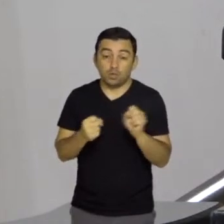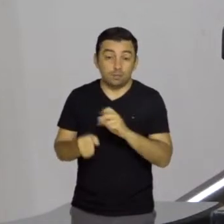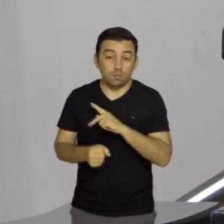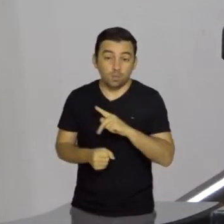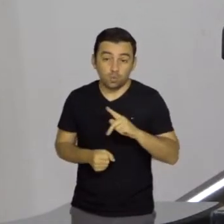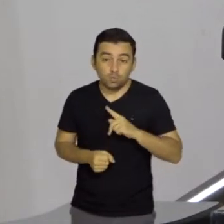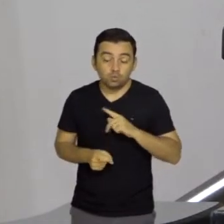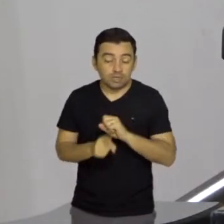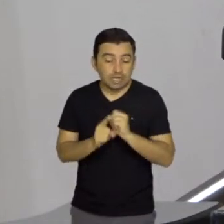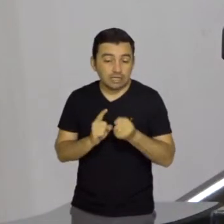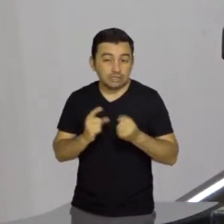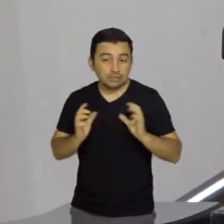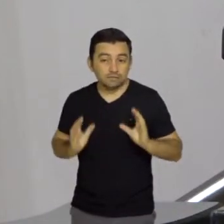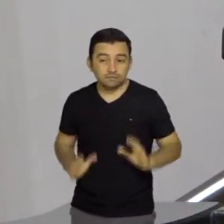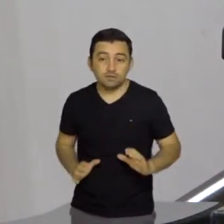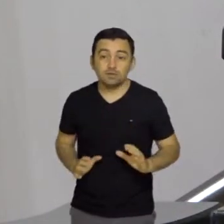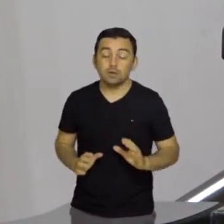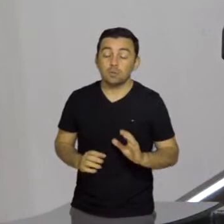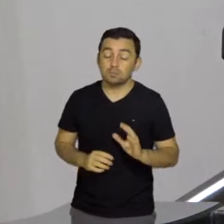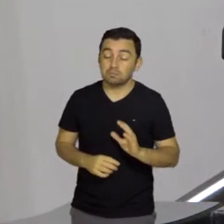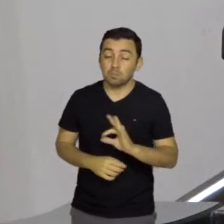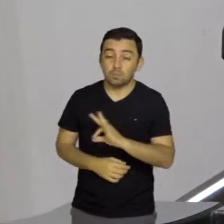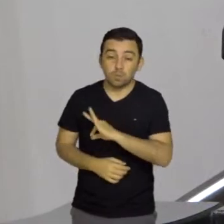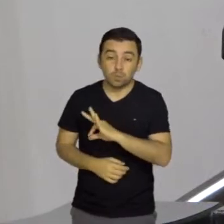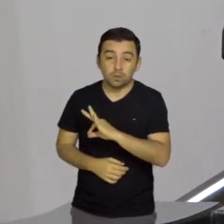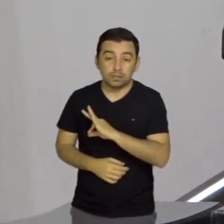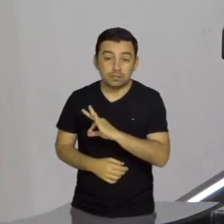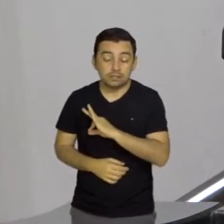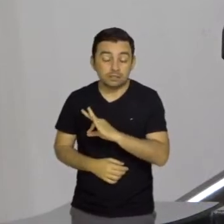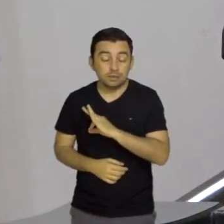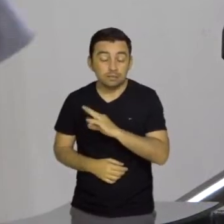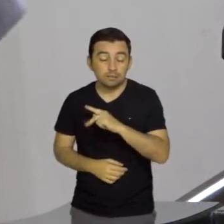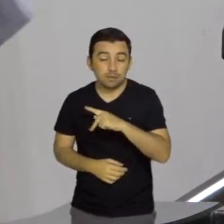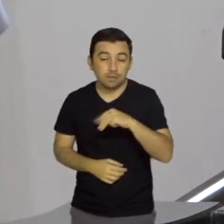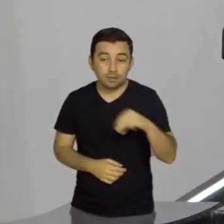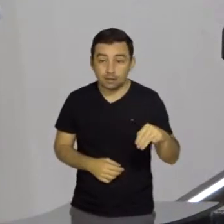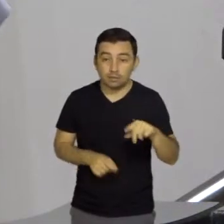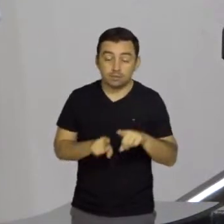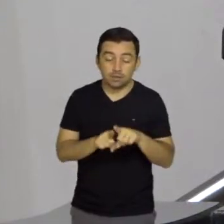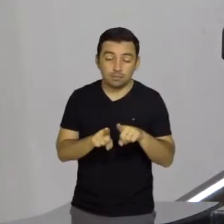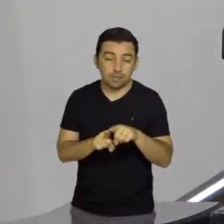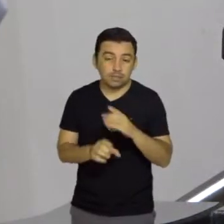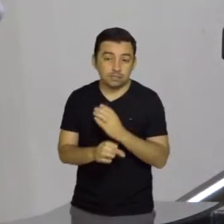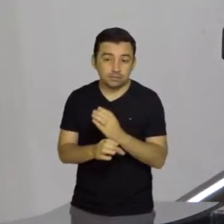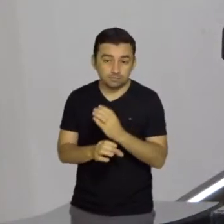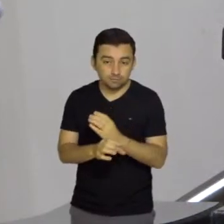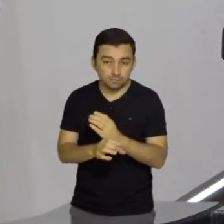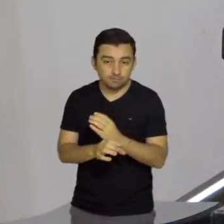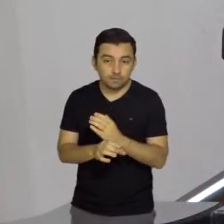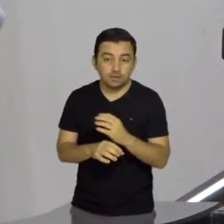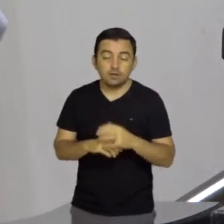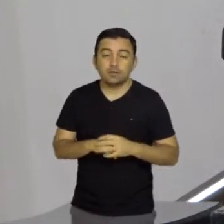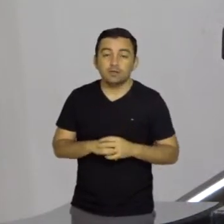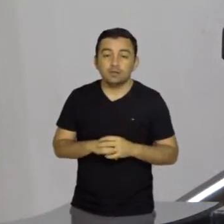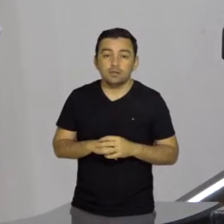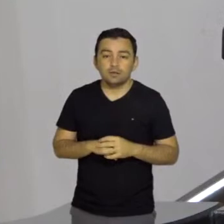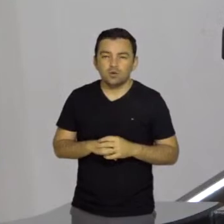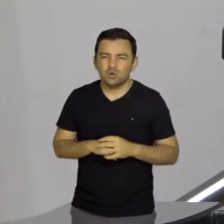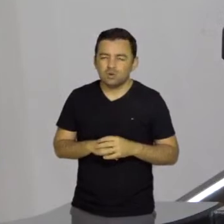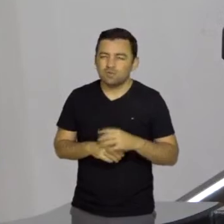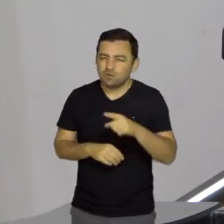civil, polícia militar, polícia civil, para se ter uma ideia. Por